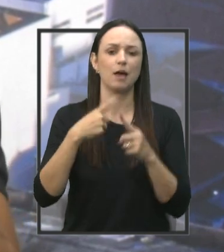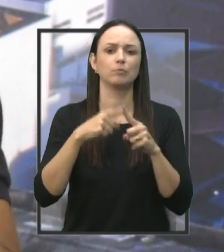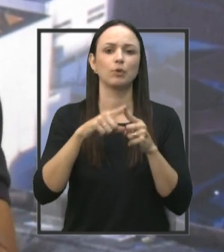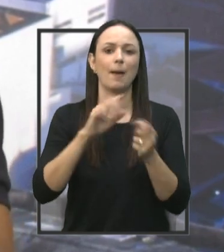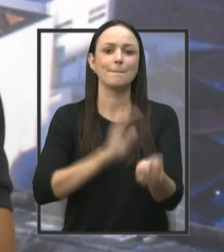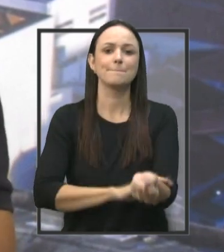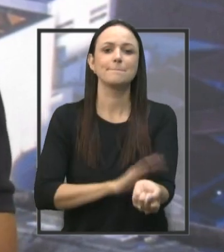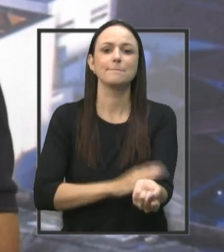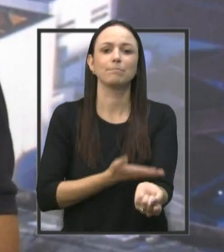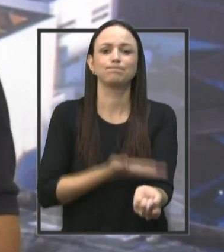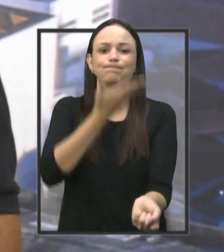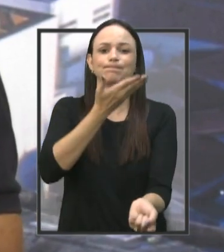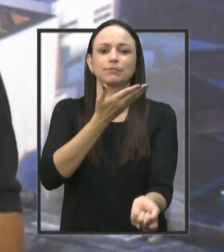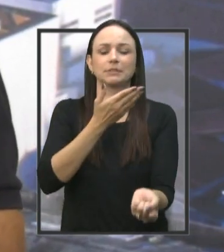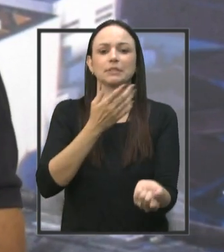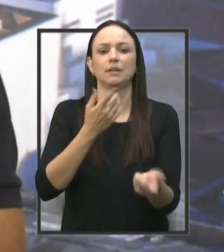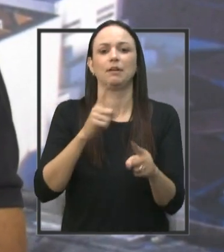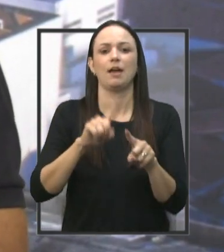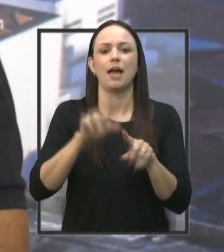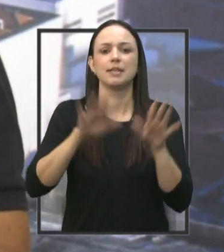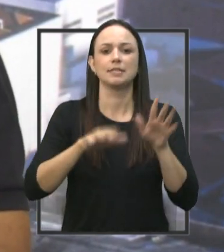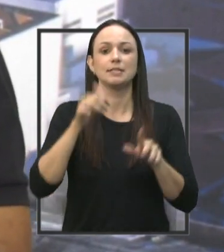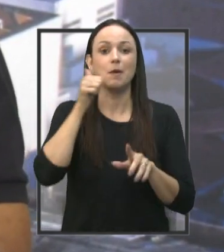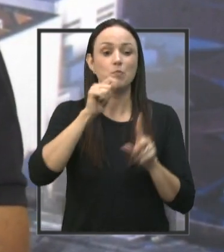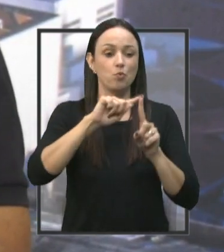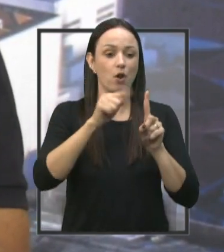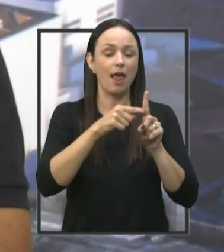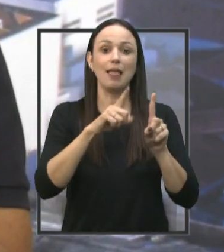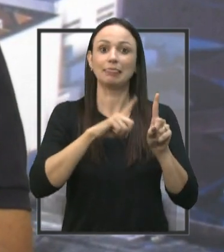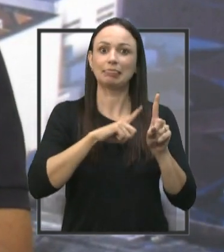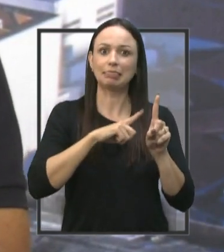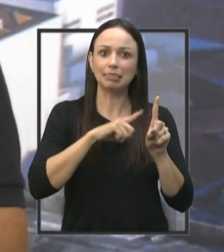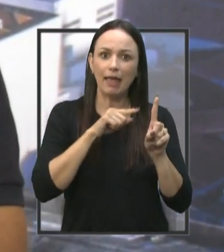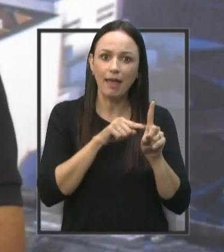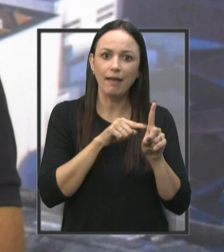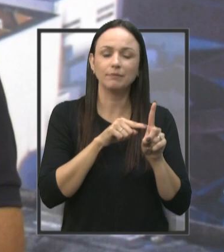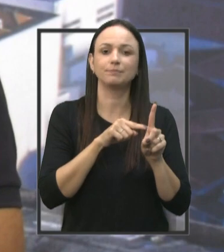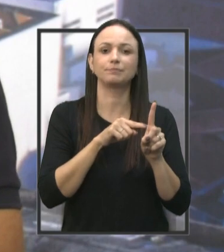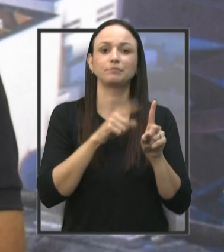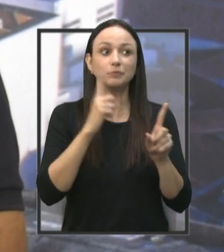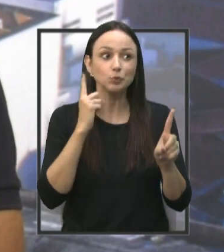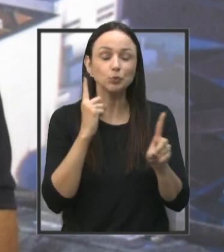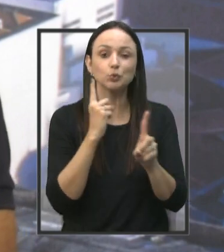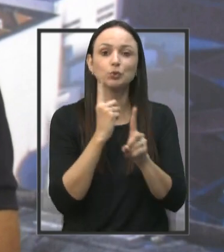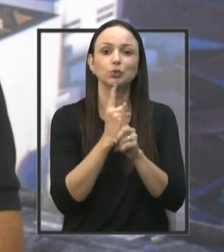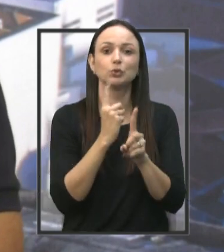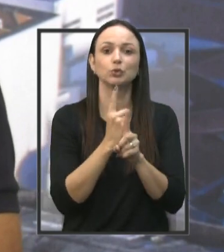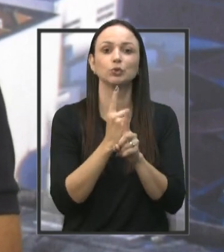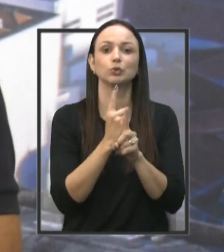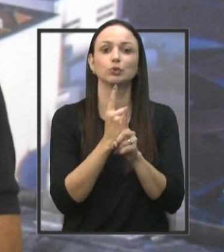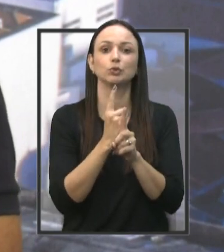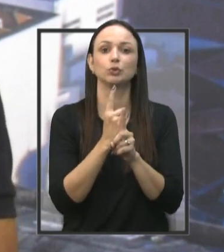pressão arterial que muitas vezes a gestante tem e que ele pode ser detectado